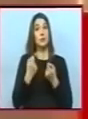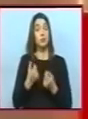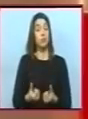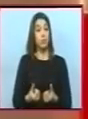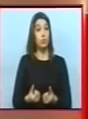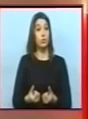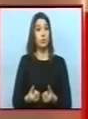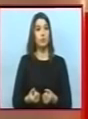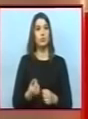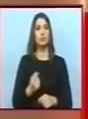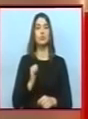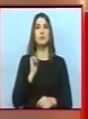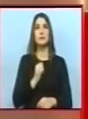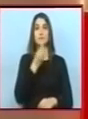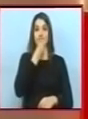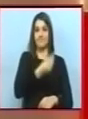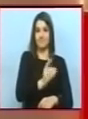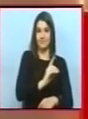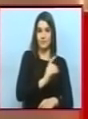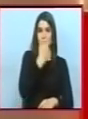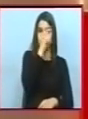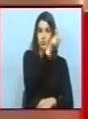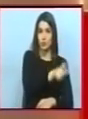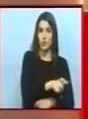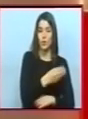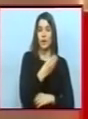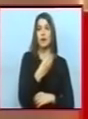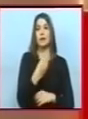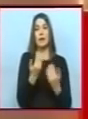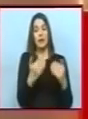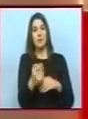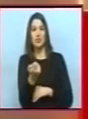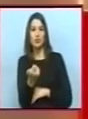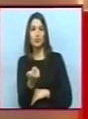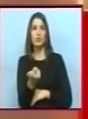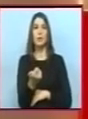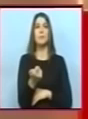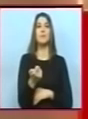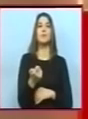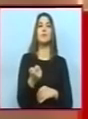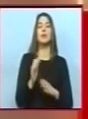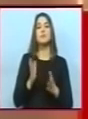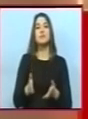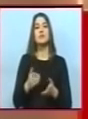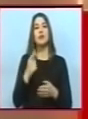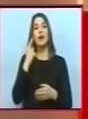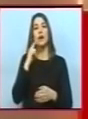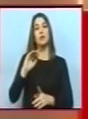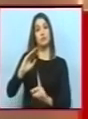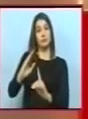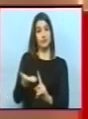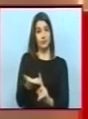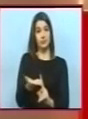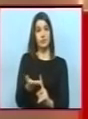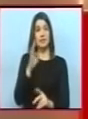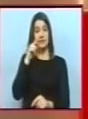A indignidade é muito restrita, está sujeita à verificação, à condenação para a